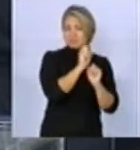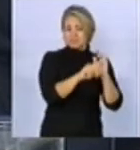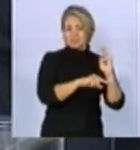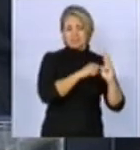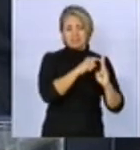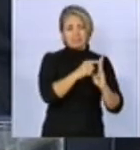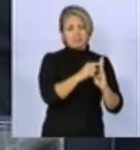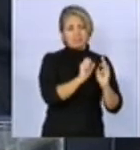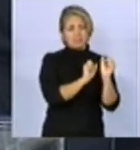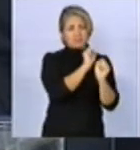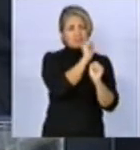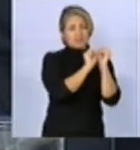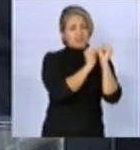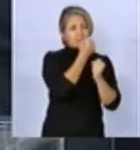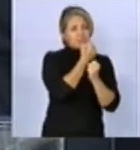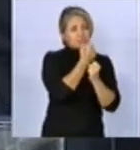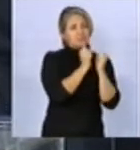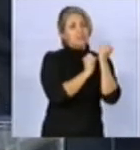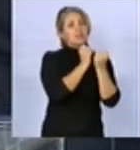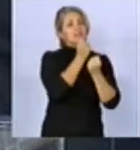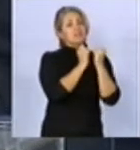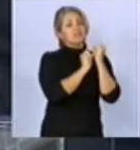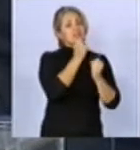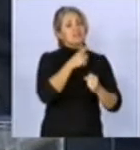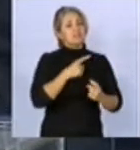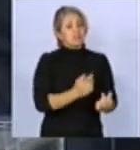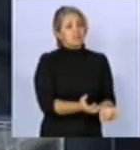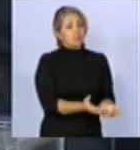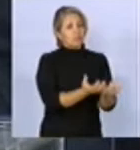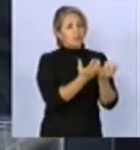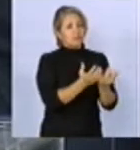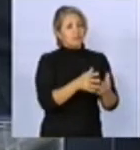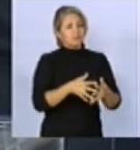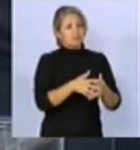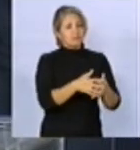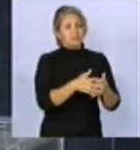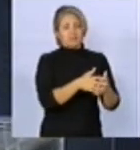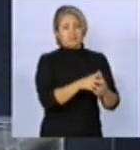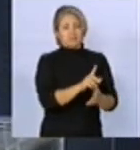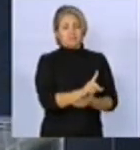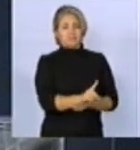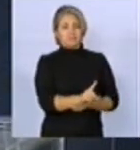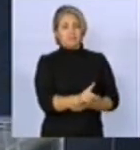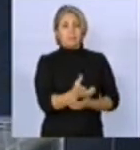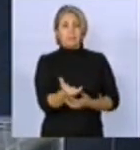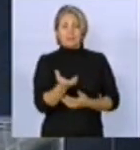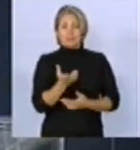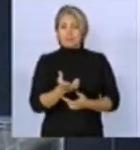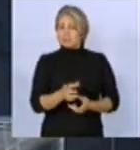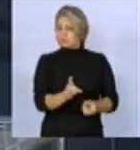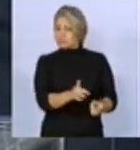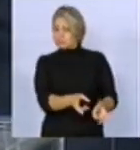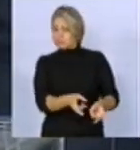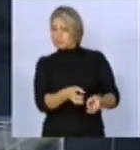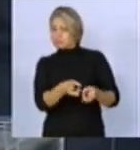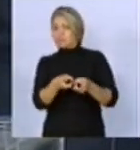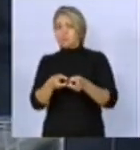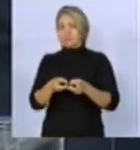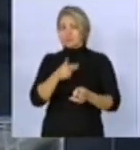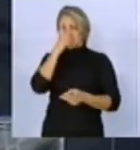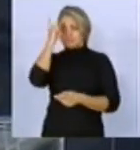três fábricas aí que fabricam essas colhedeira que querem explorar O Brasil